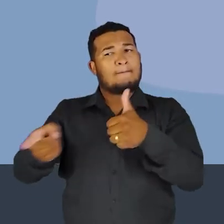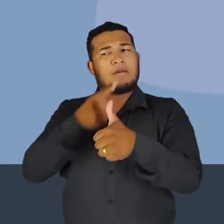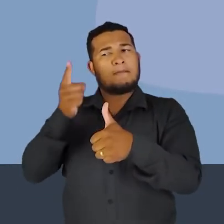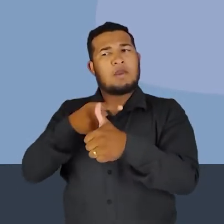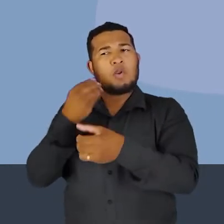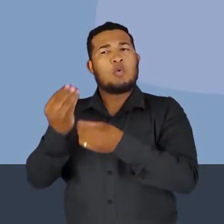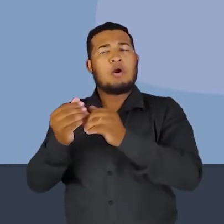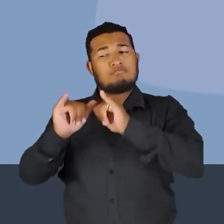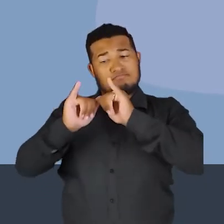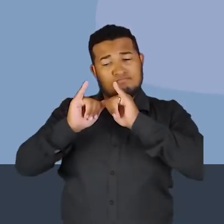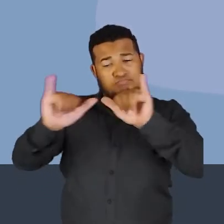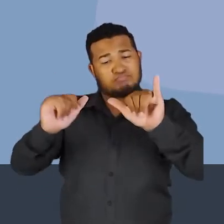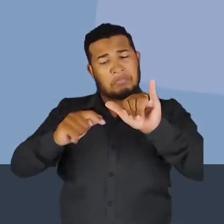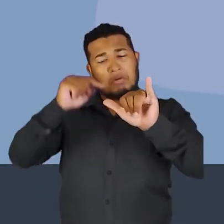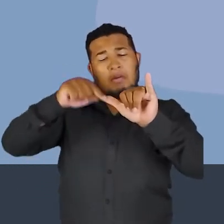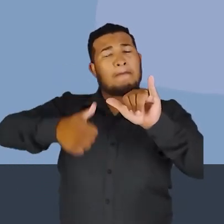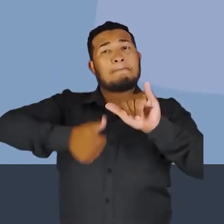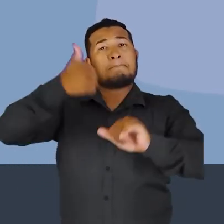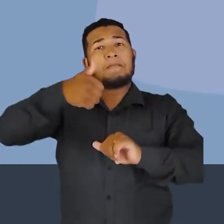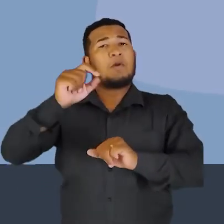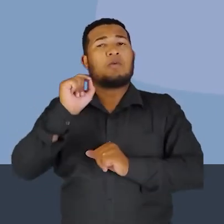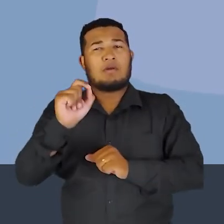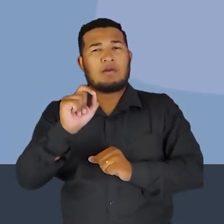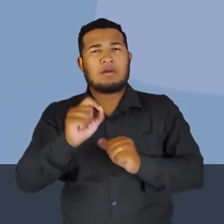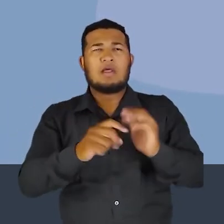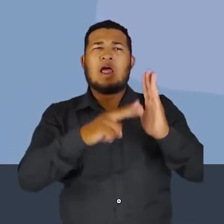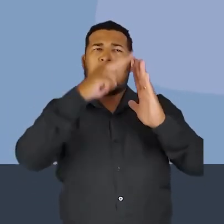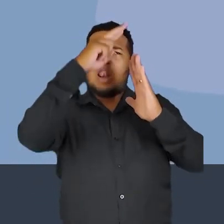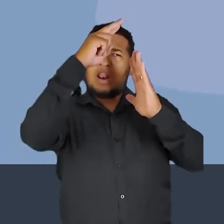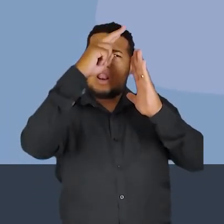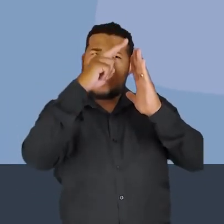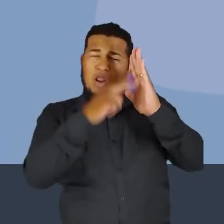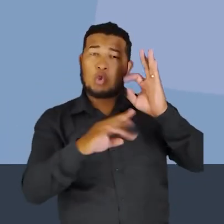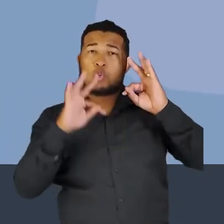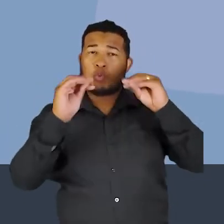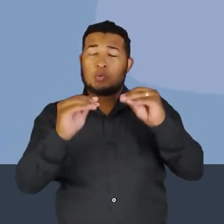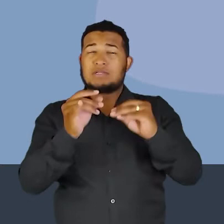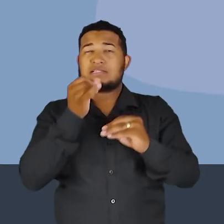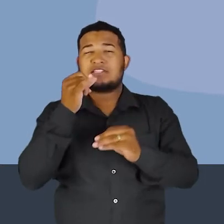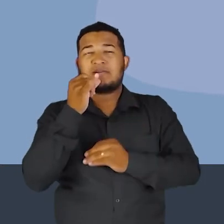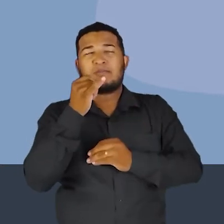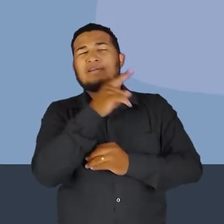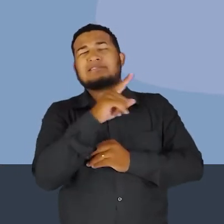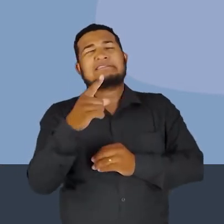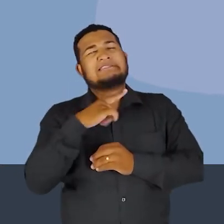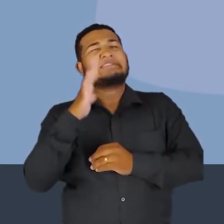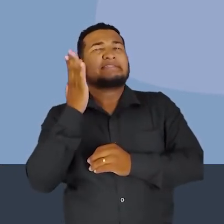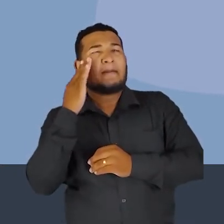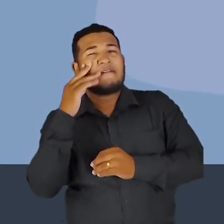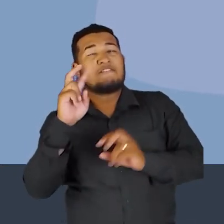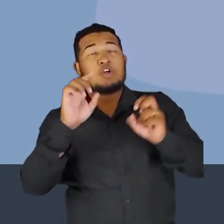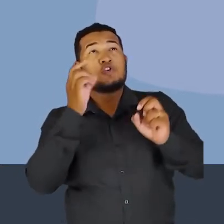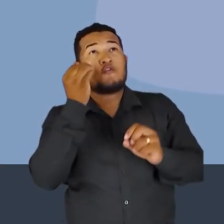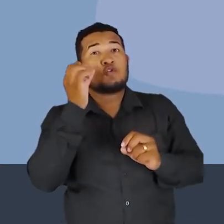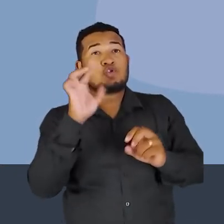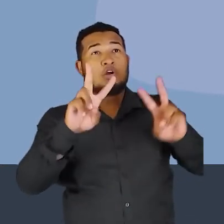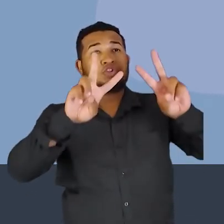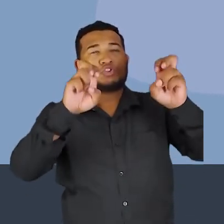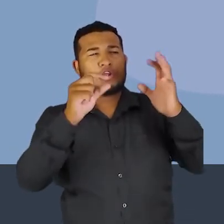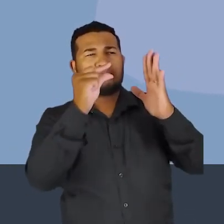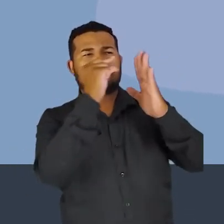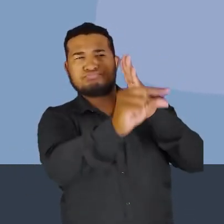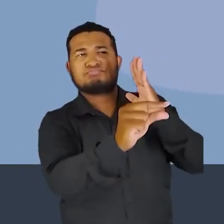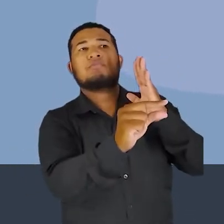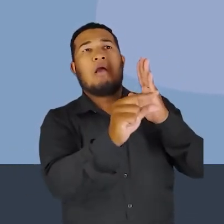daquela informação? Leia tudo. Geralmente a gente tem o costume de ler só o título e já sair compartilhando, não sabe nem o que tem lá